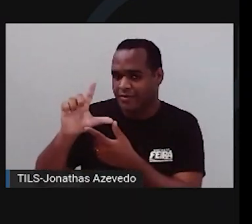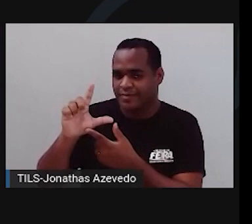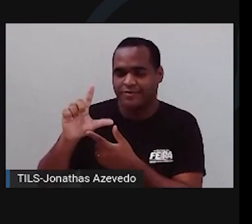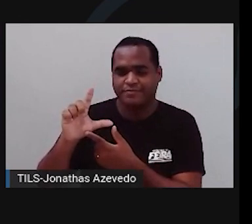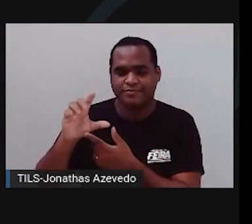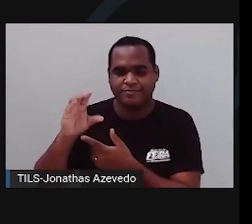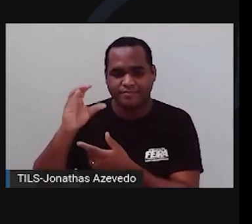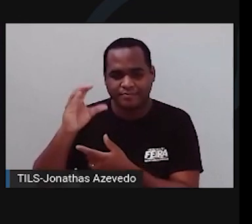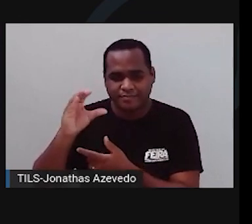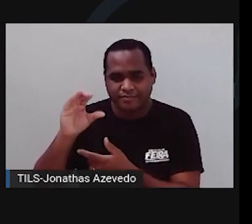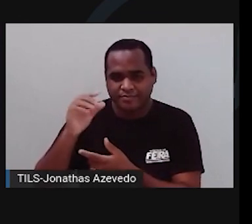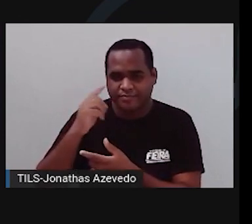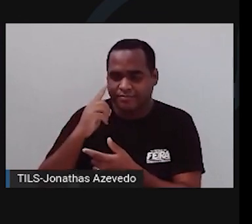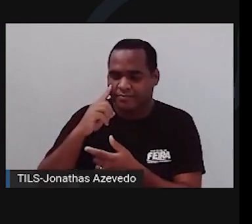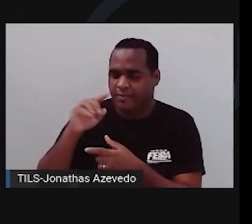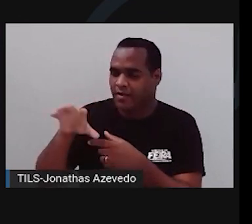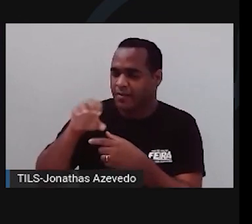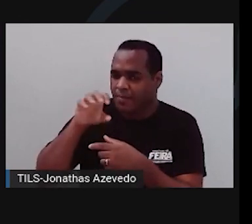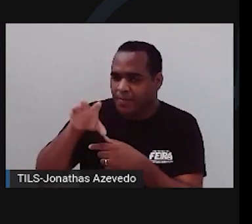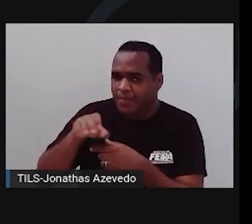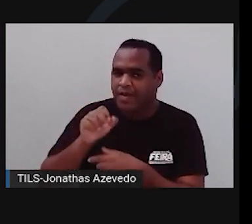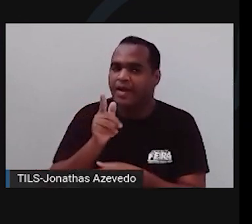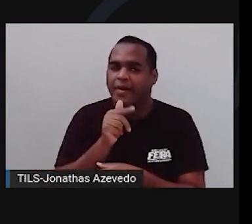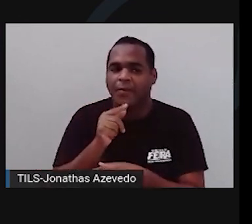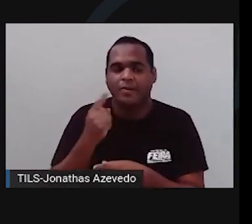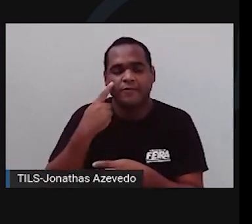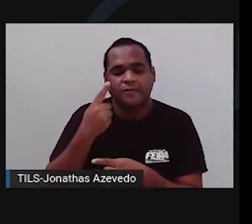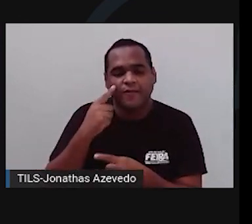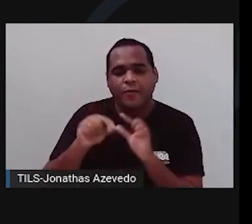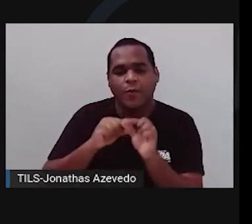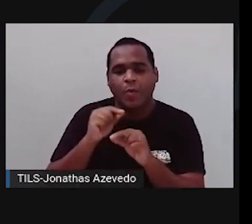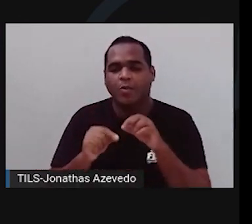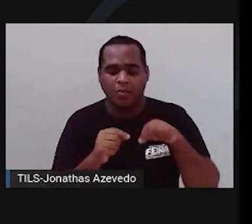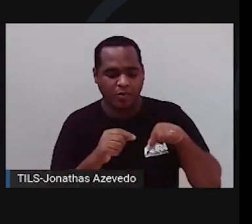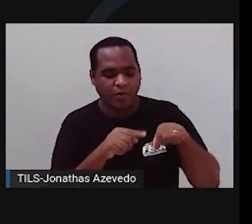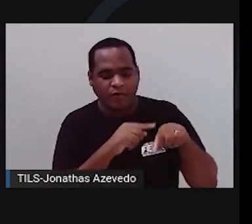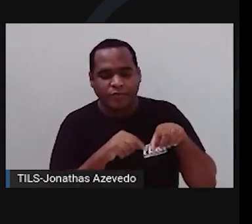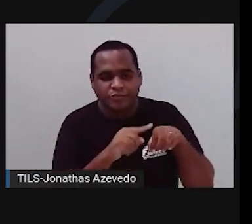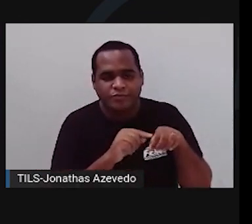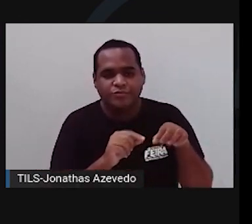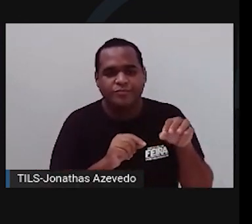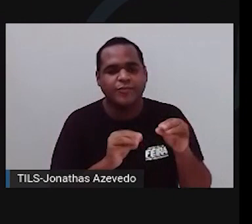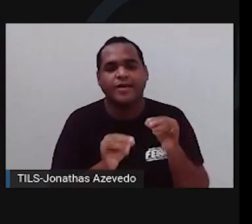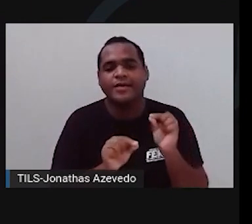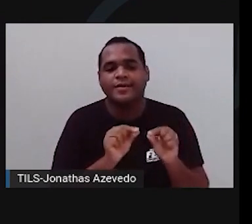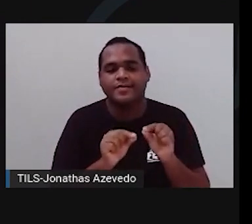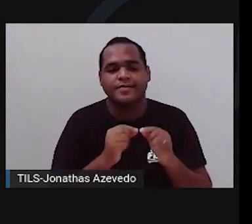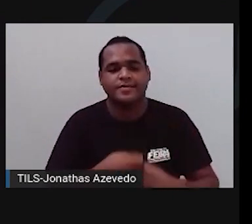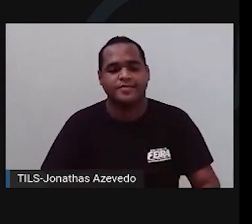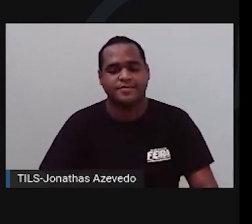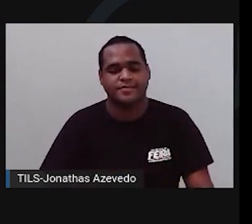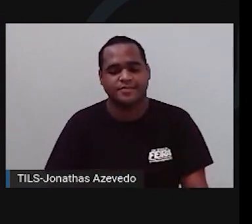líquido folicular aspirado para identificar os óvulos.